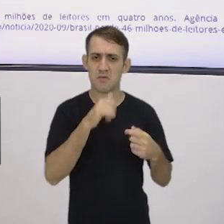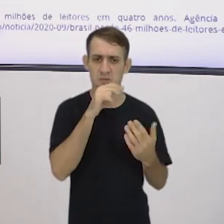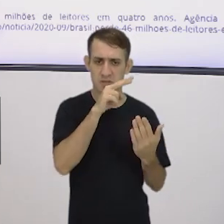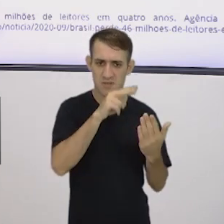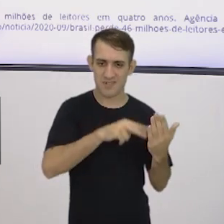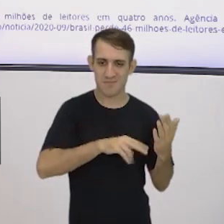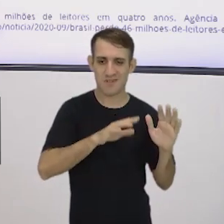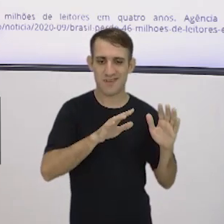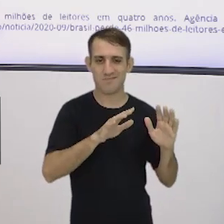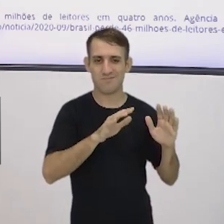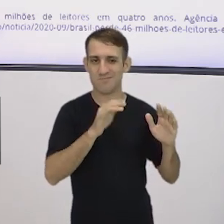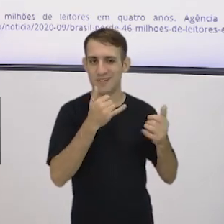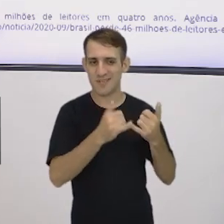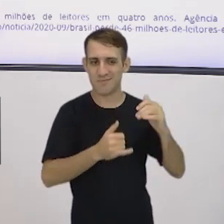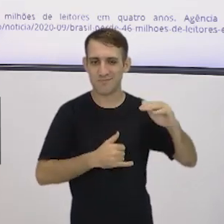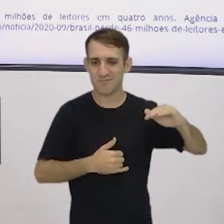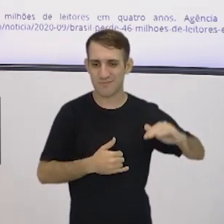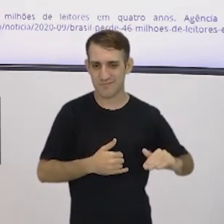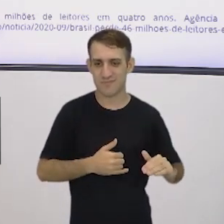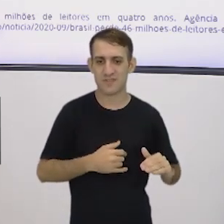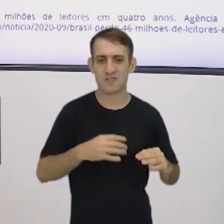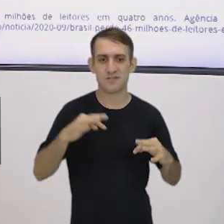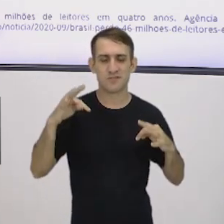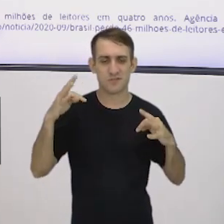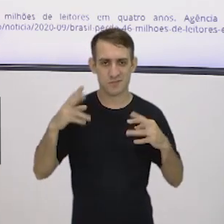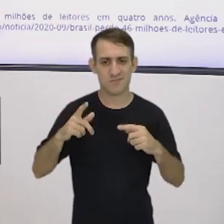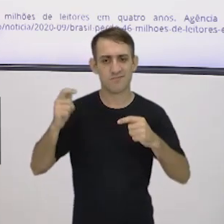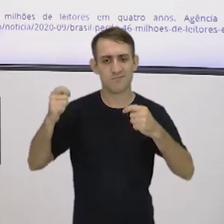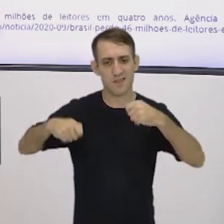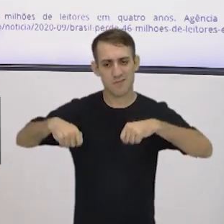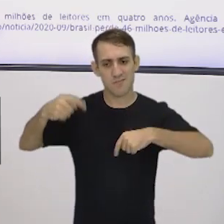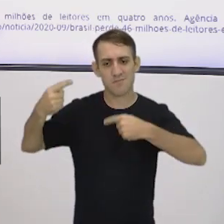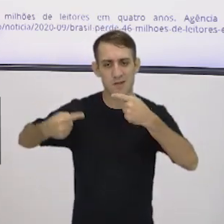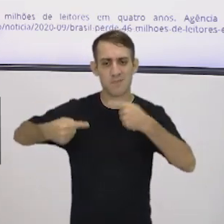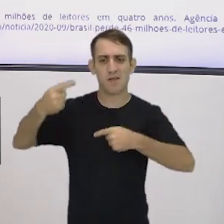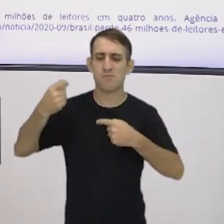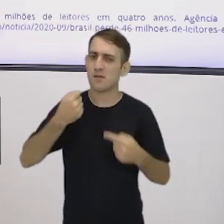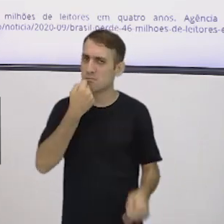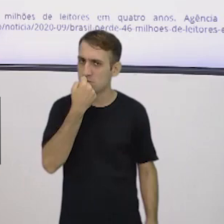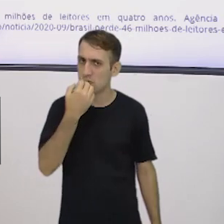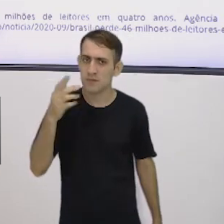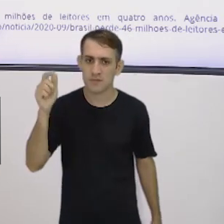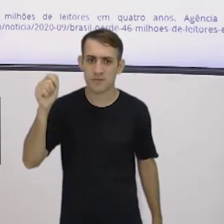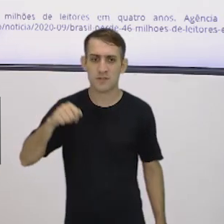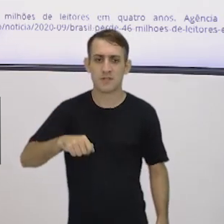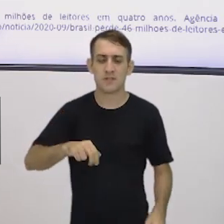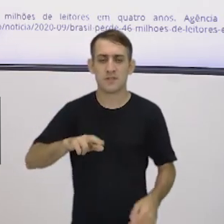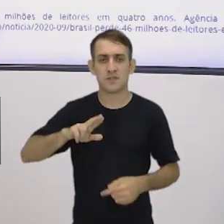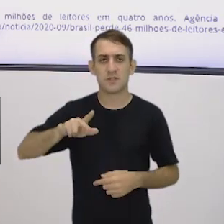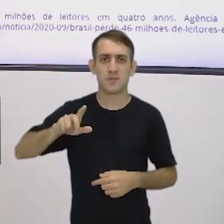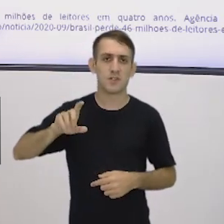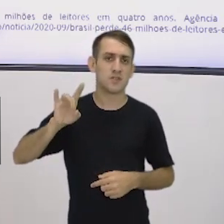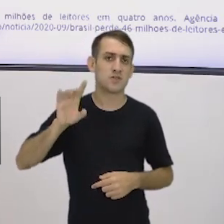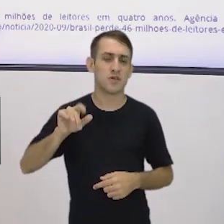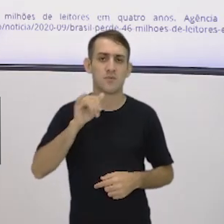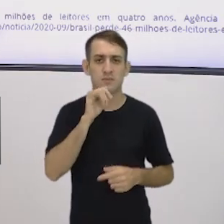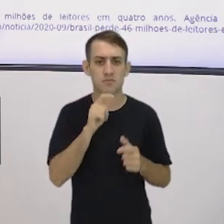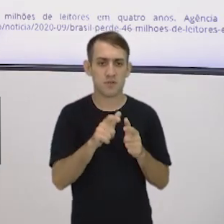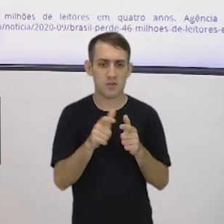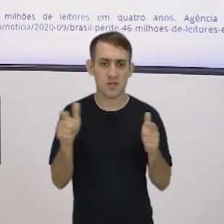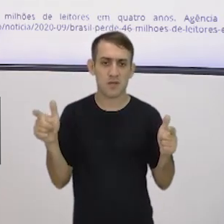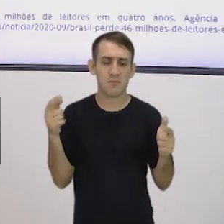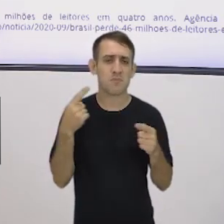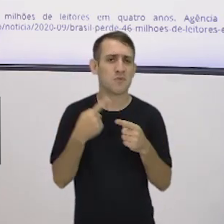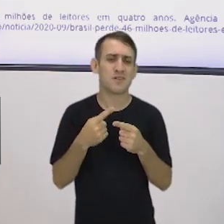tem uma queda de leitura. Então, tudo isso dá para discutir, traz uma discussão boa, né? Não só no geral, mas assim, por